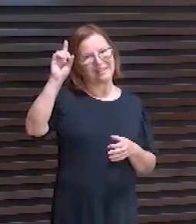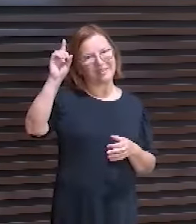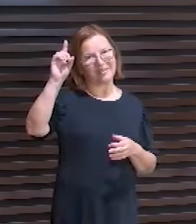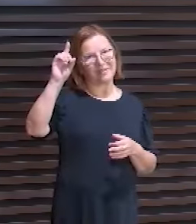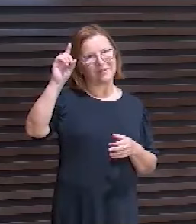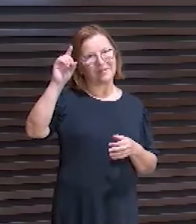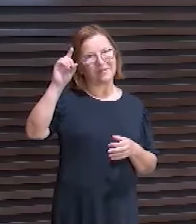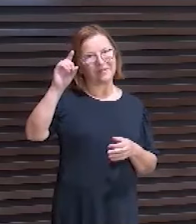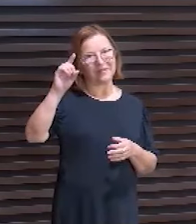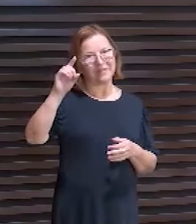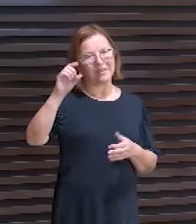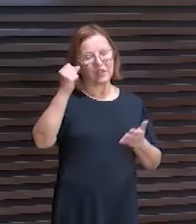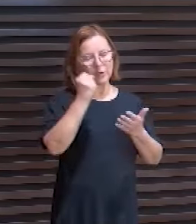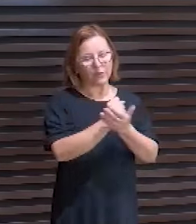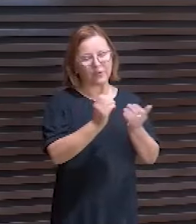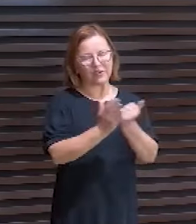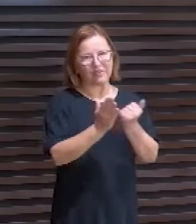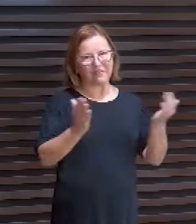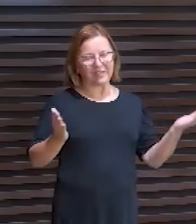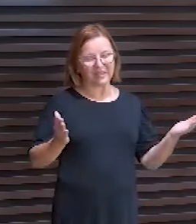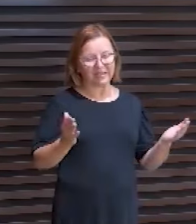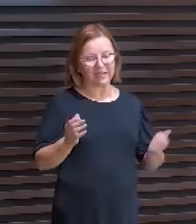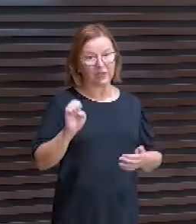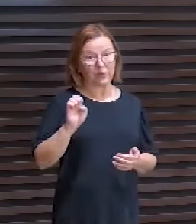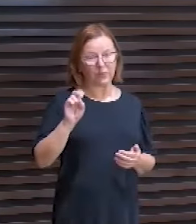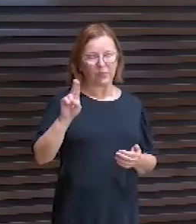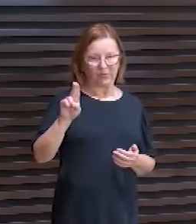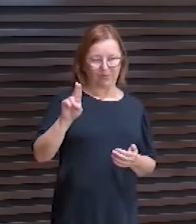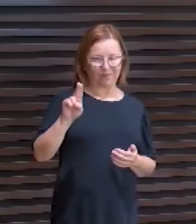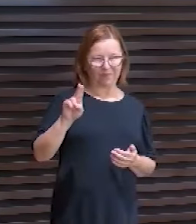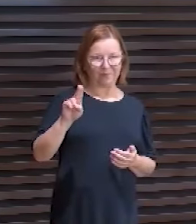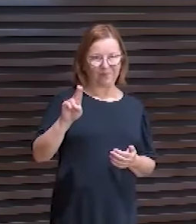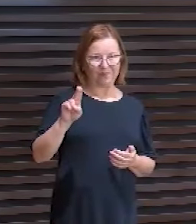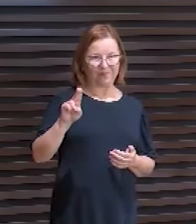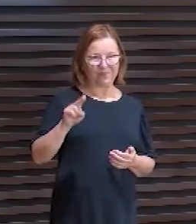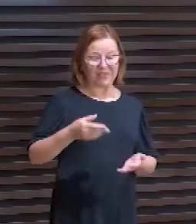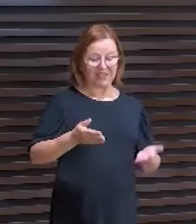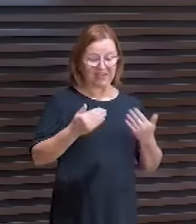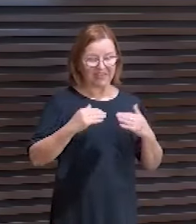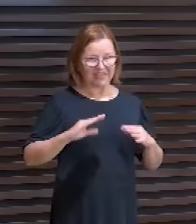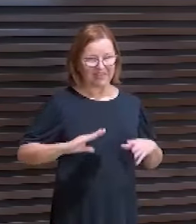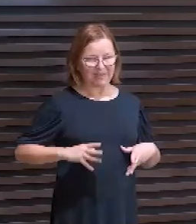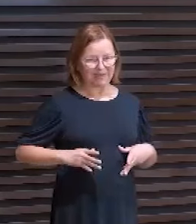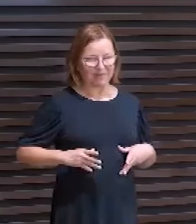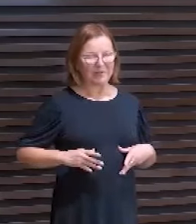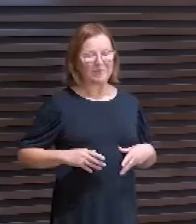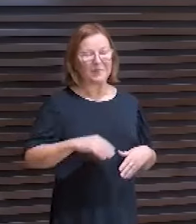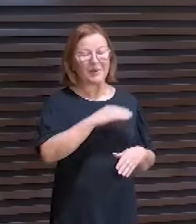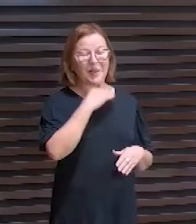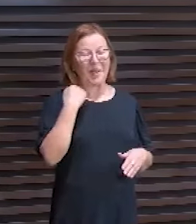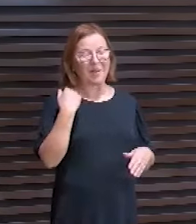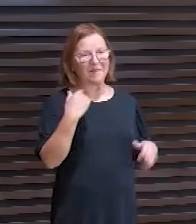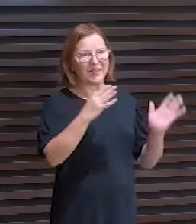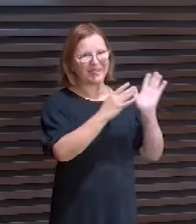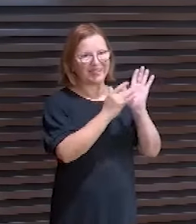ego e trazer o corpo do corpo o morrer de Jesus tá lá em segunda Coríntios